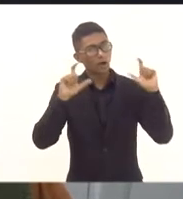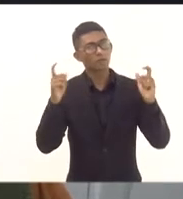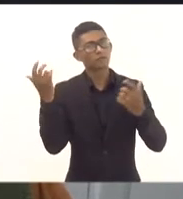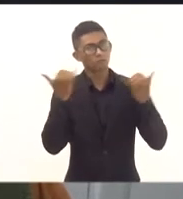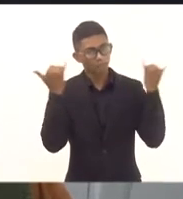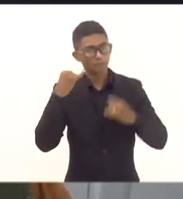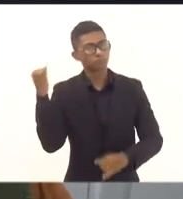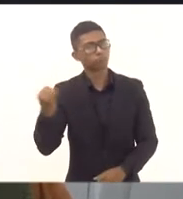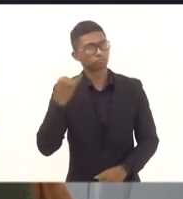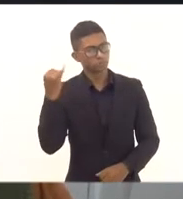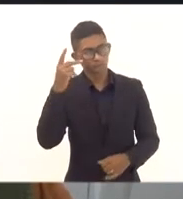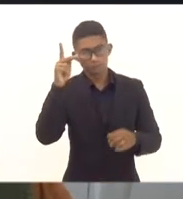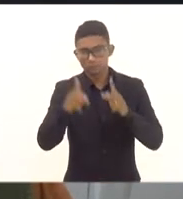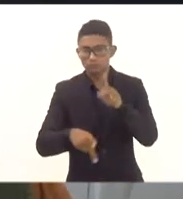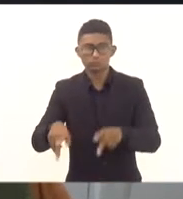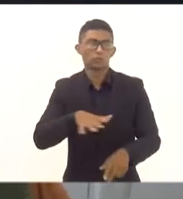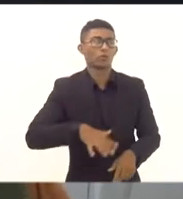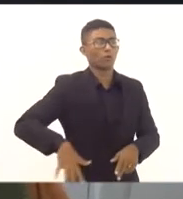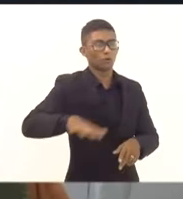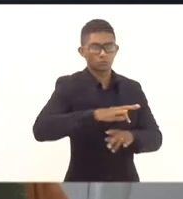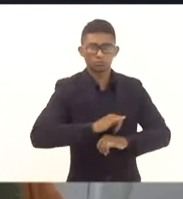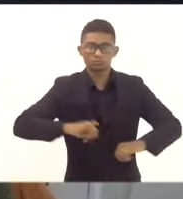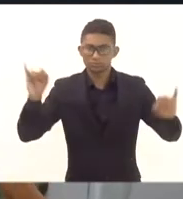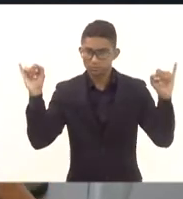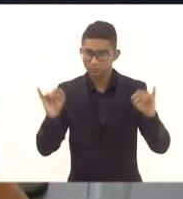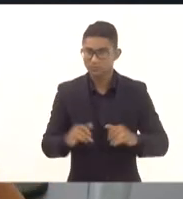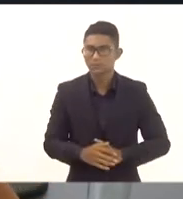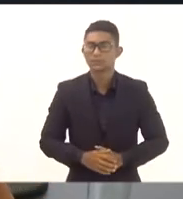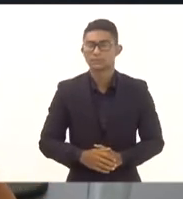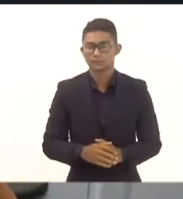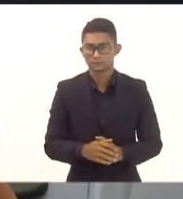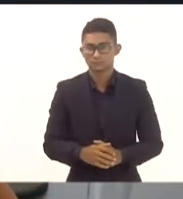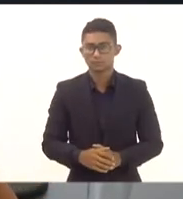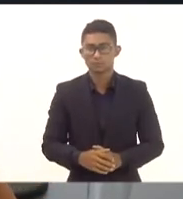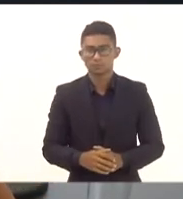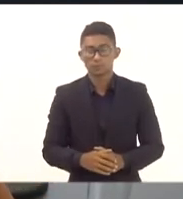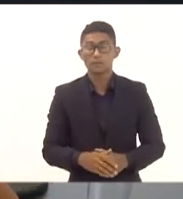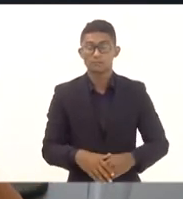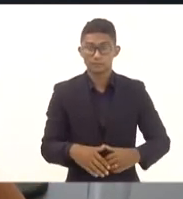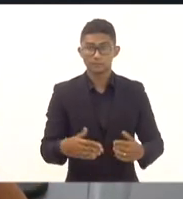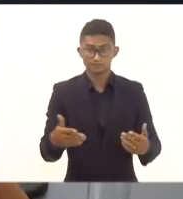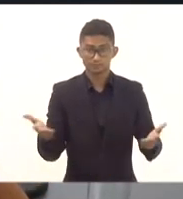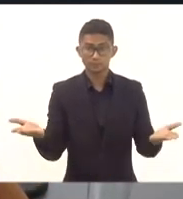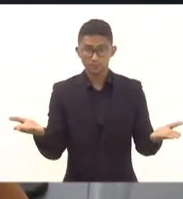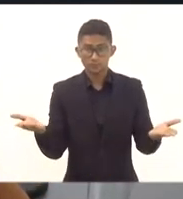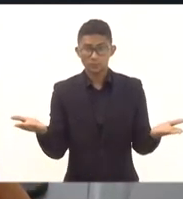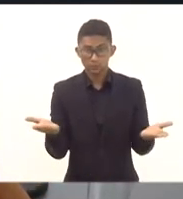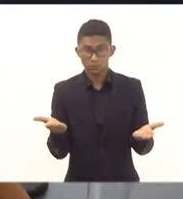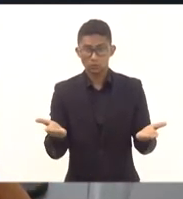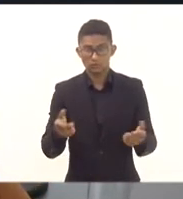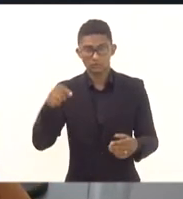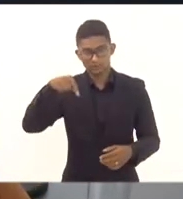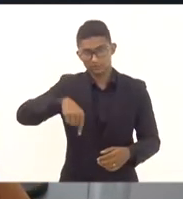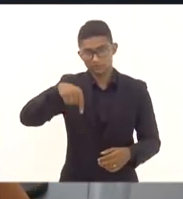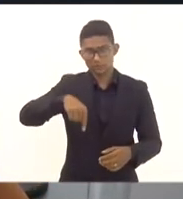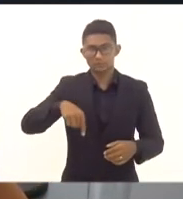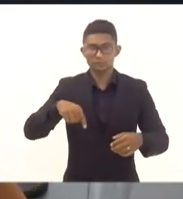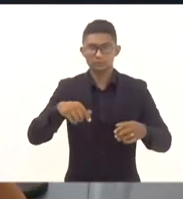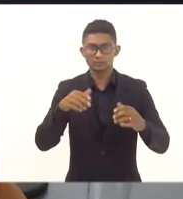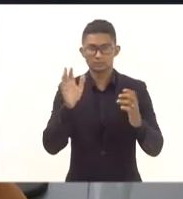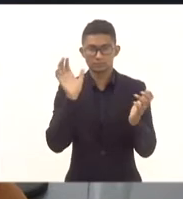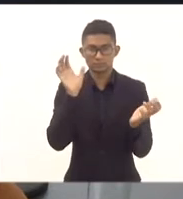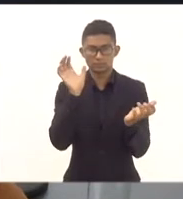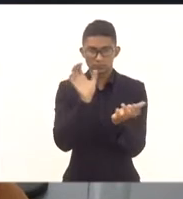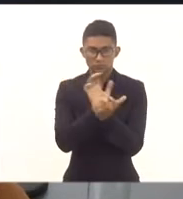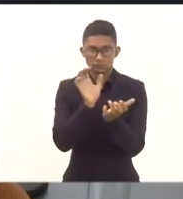informação imprescindível passar para as pessoas é eu tenho um hoje a gente tem né nossa equipe desde